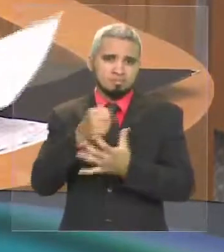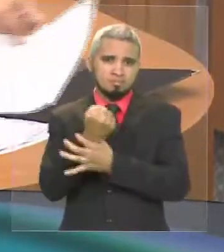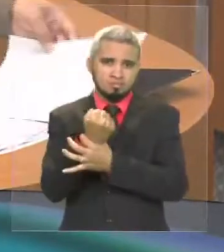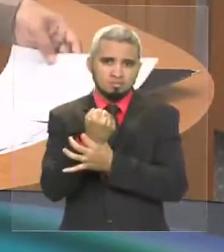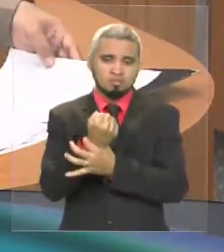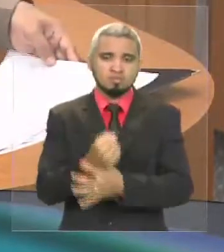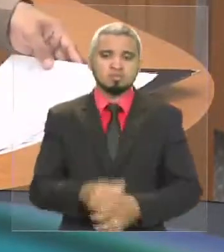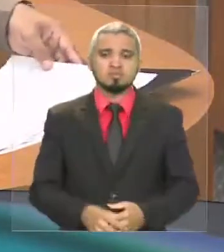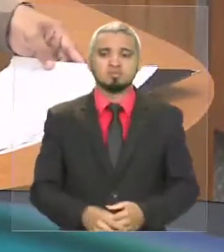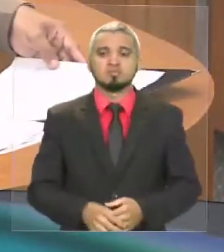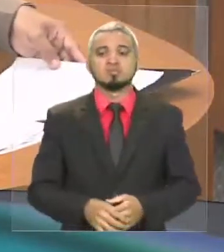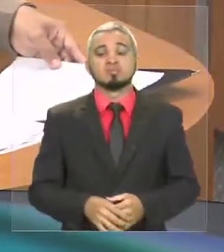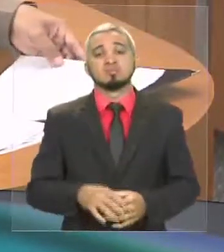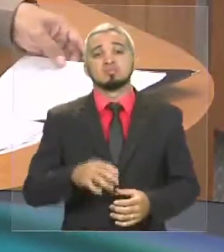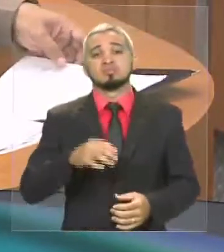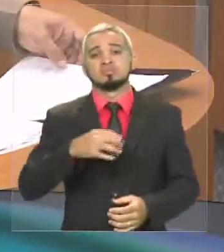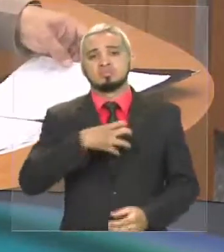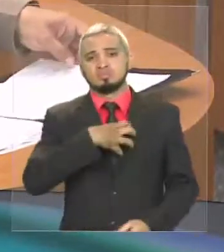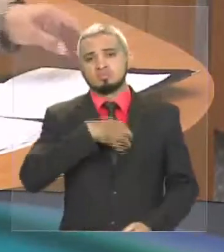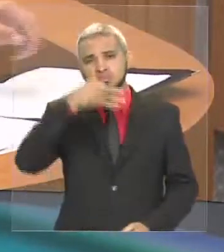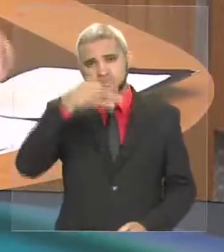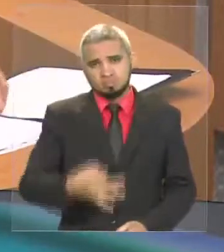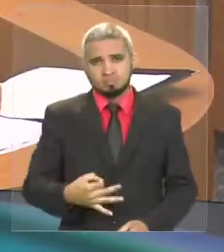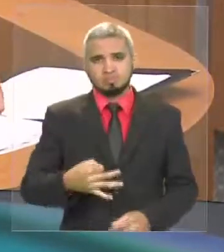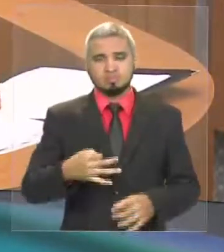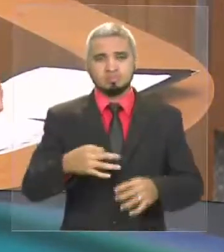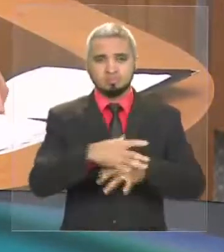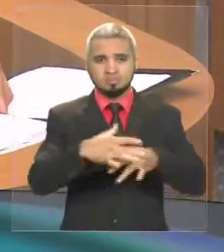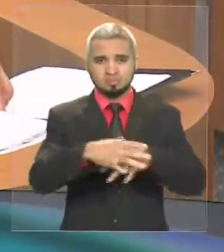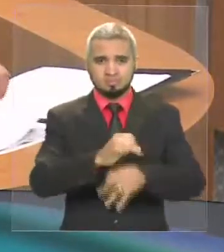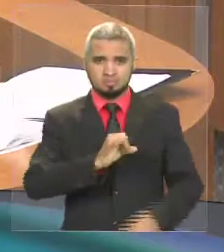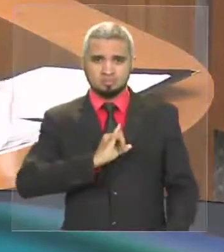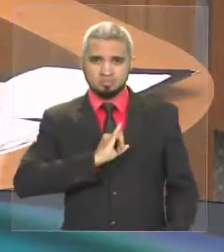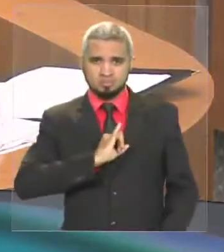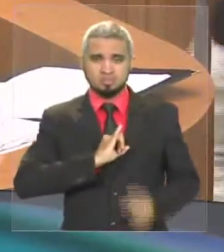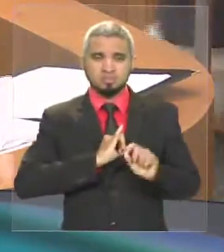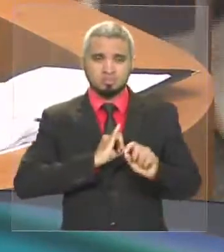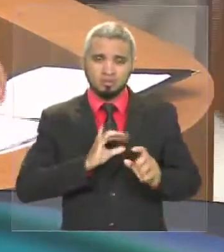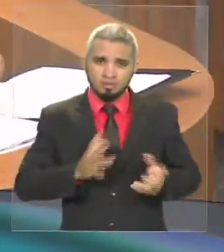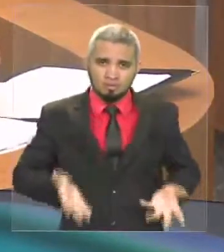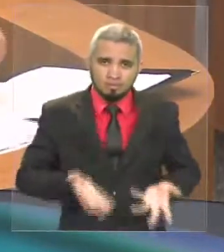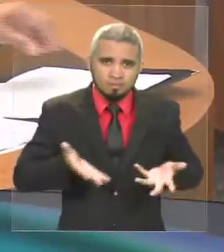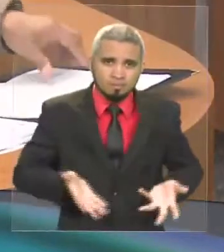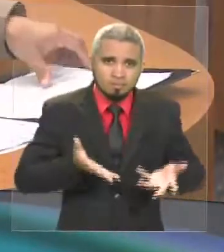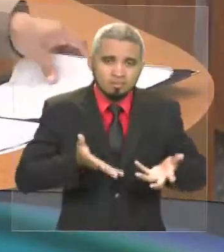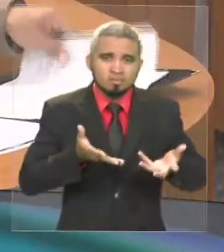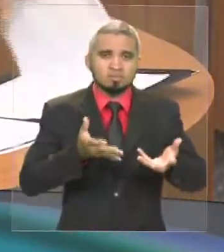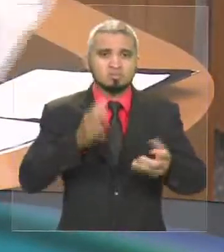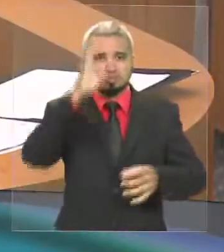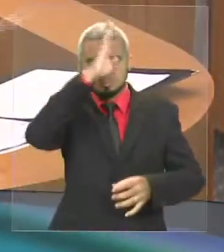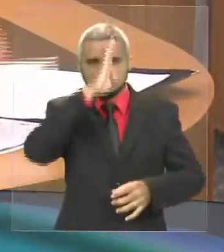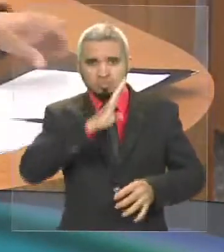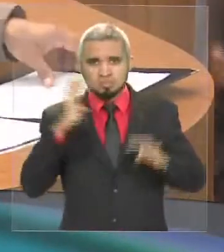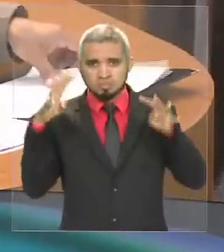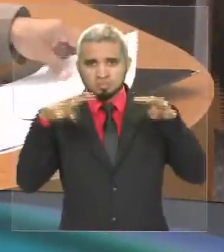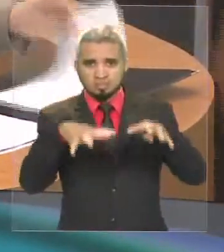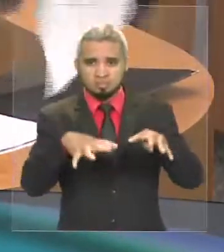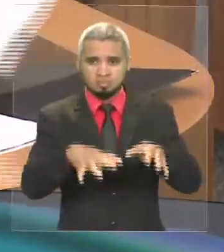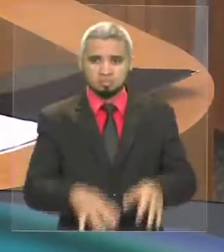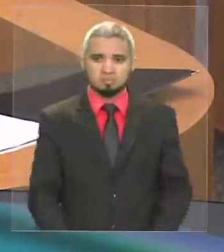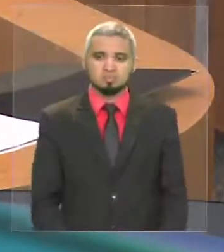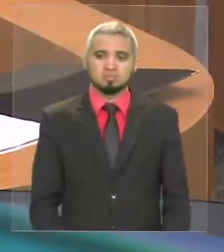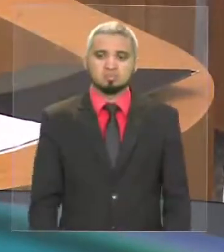Imperatriz, com certeza, elevará a cidade de Imperatriz a um destaque nacional.